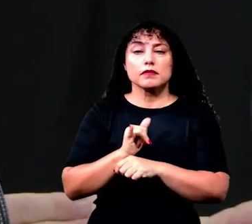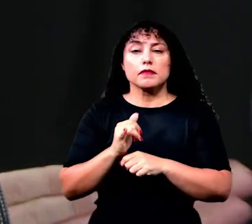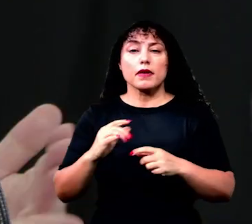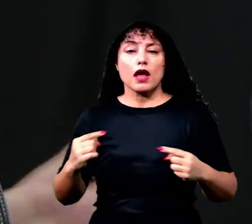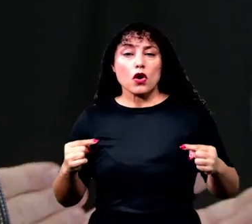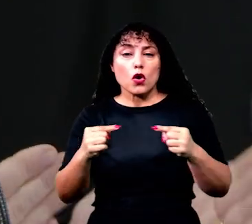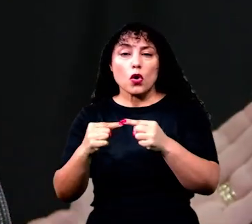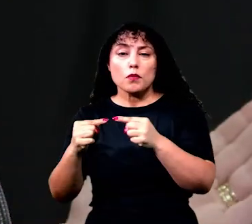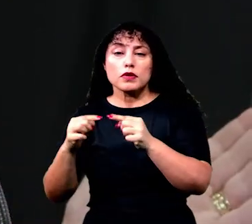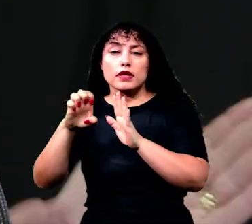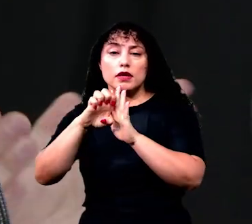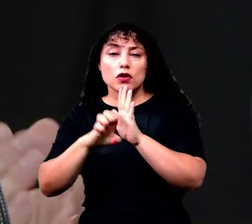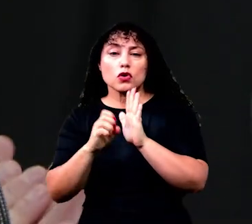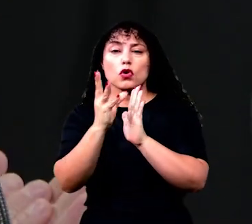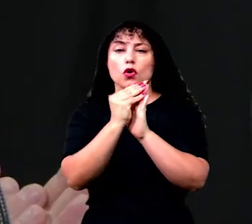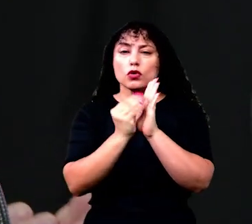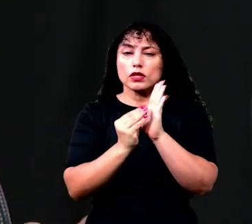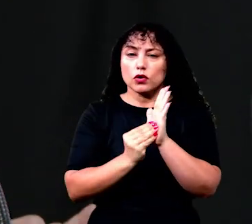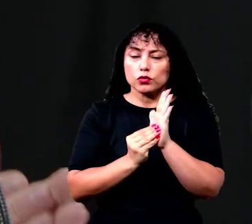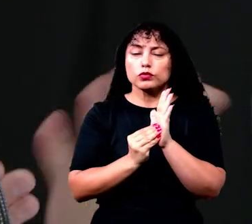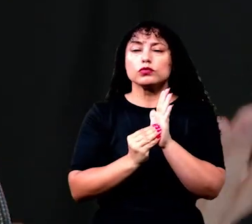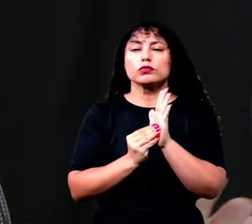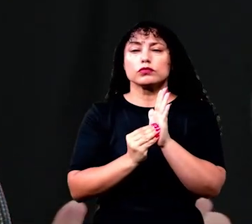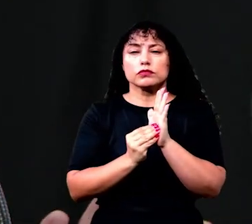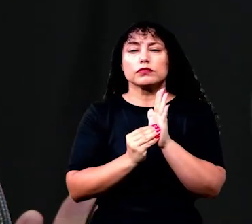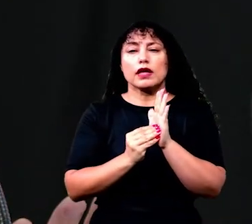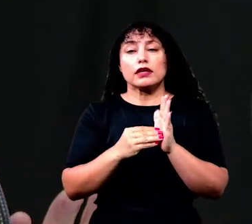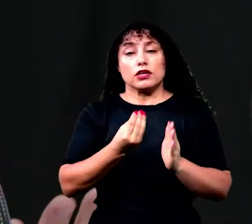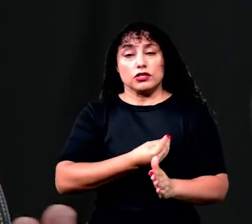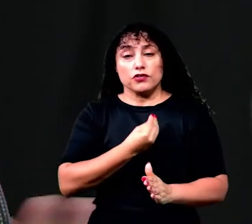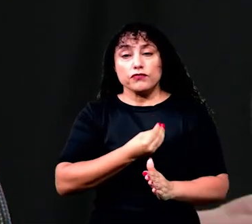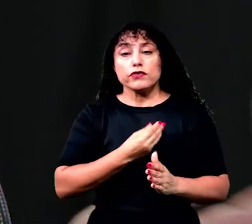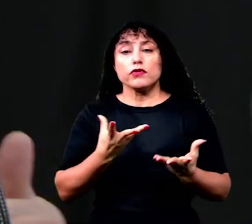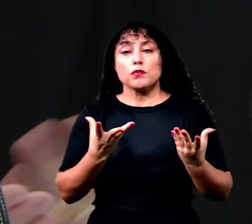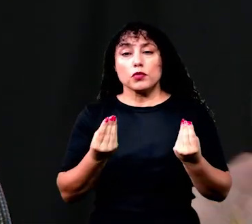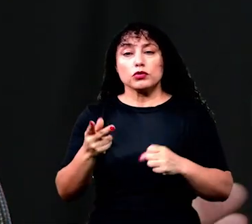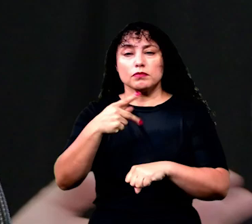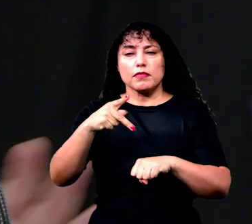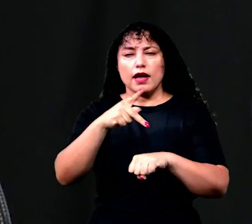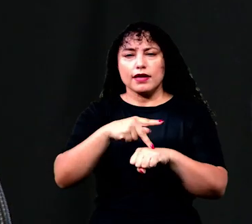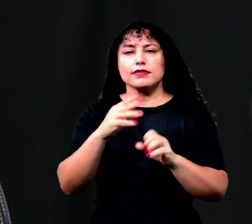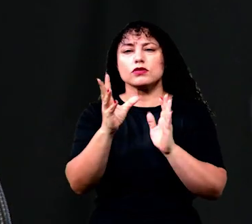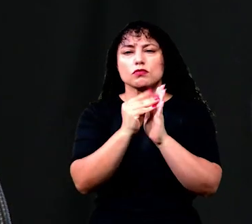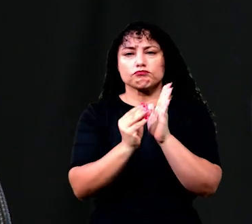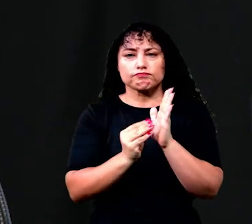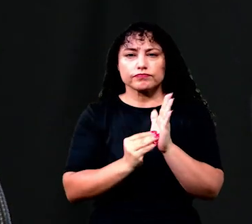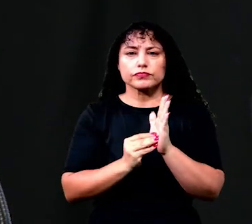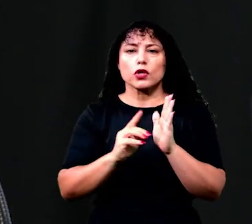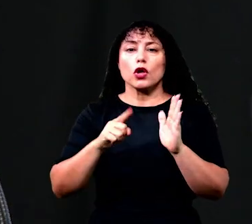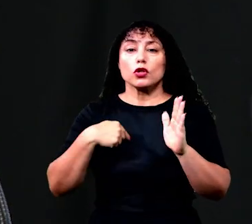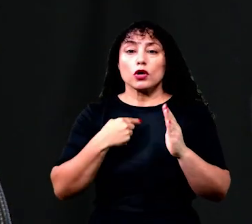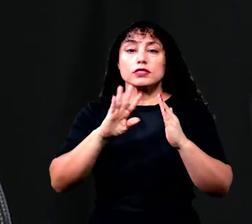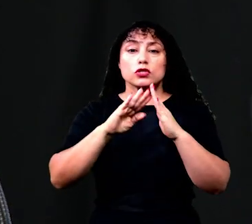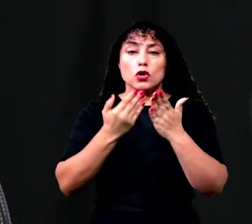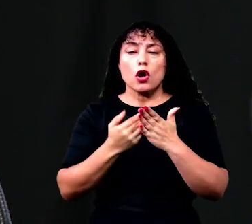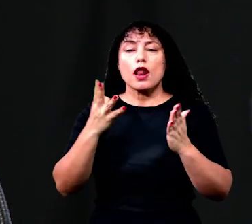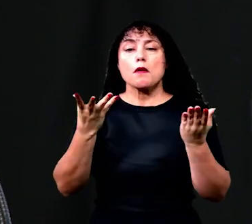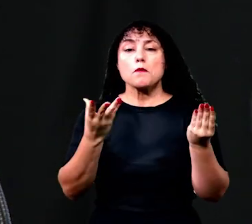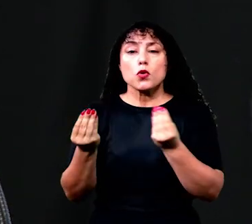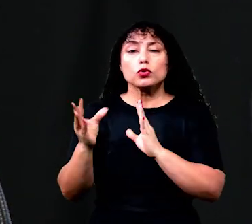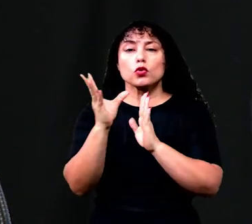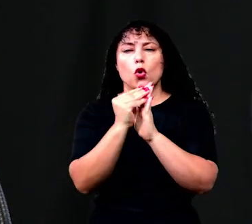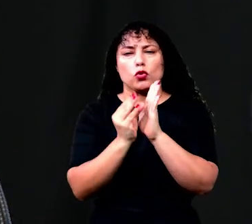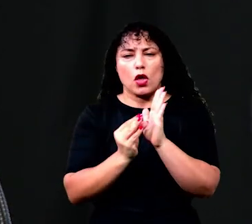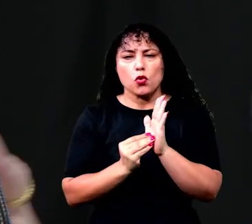casamento de ementa, conteúdo, né? A gente ainda vive num país muito conteudista, né? As nossas escolas ainda são muito